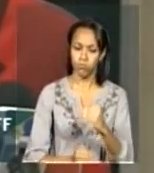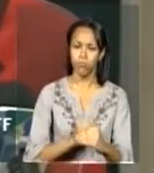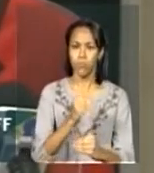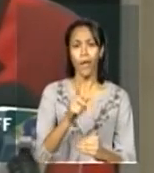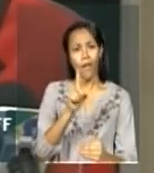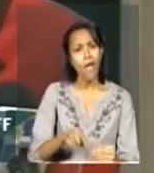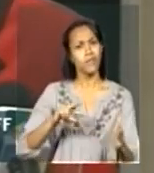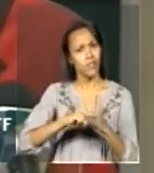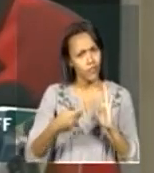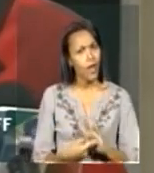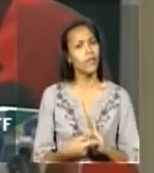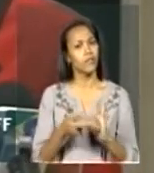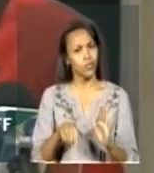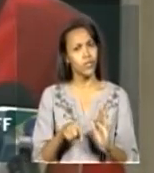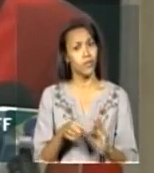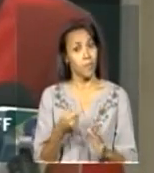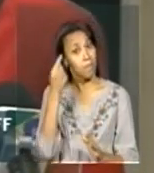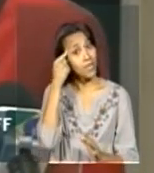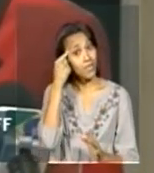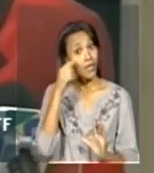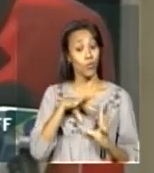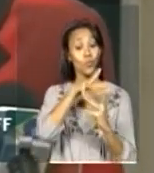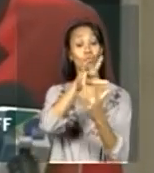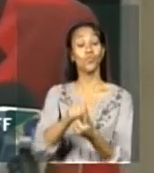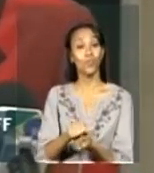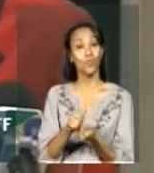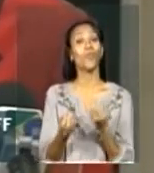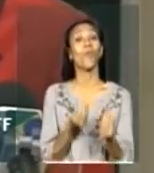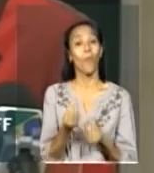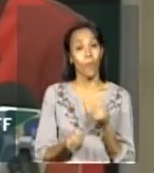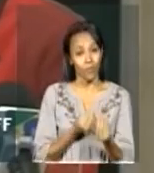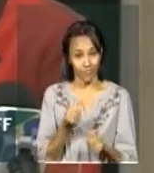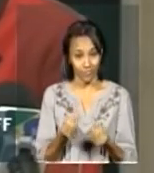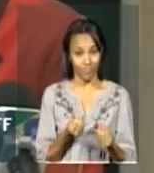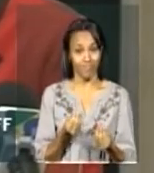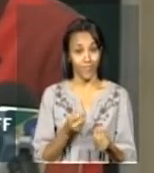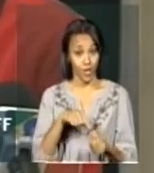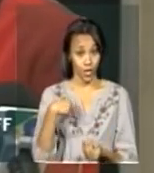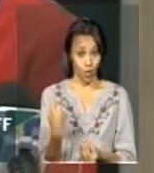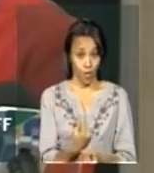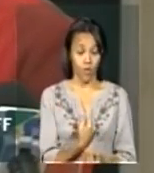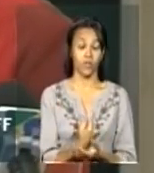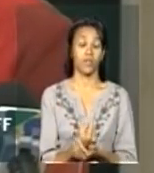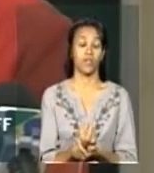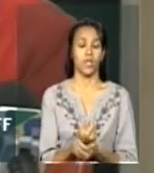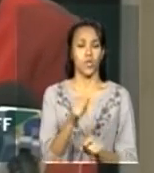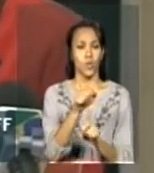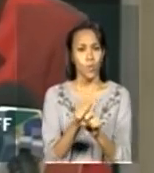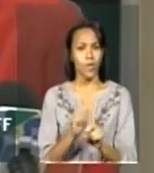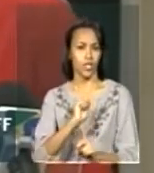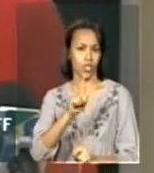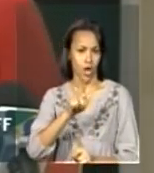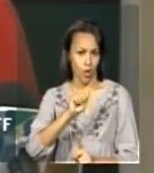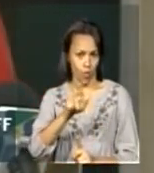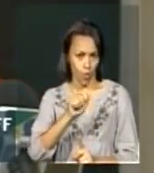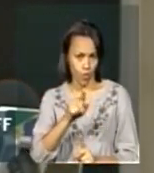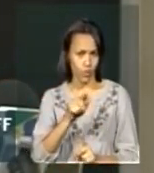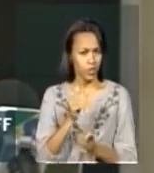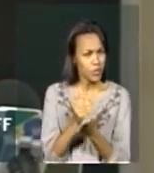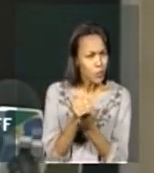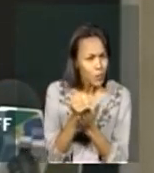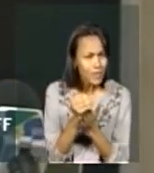significativo considerando a situação internacional. Nós iremos no mês de de agosto, em um pedaço